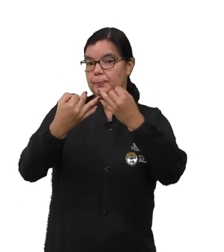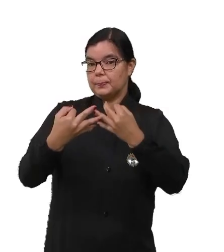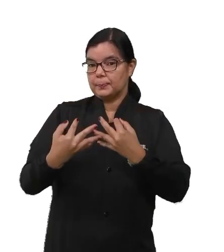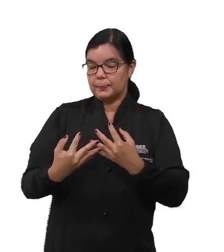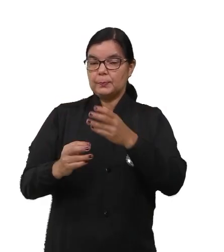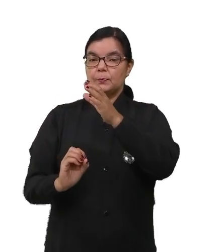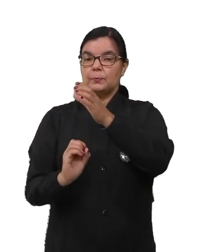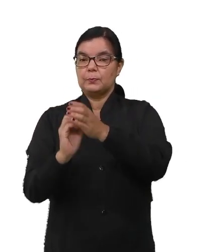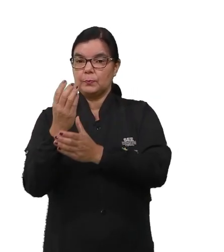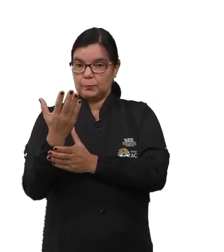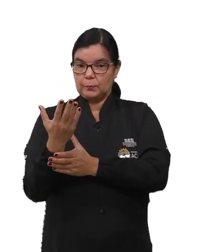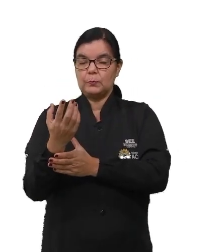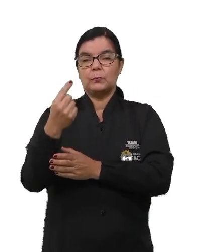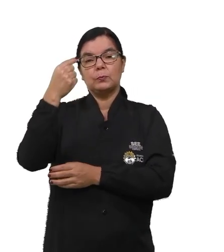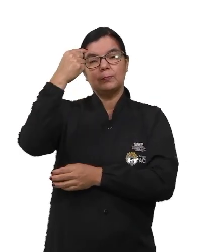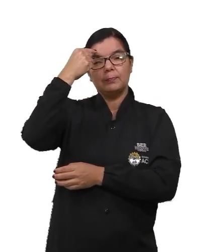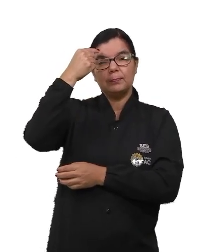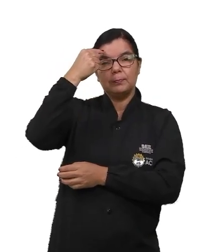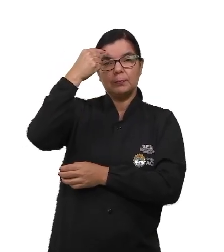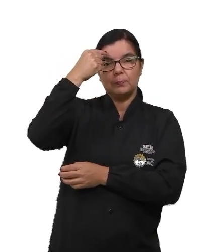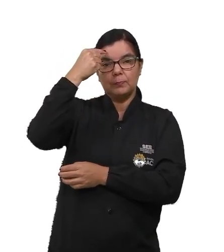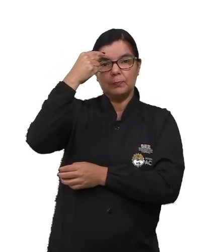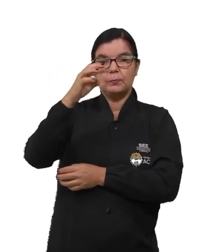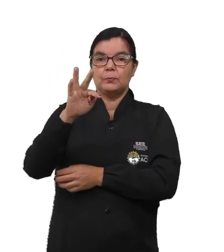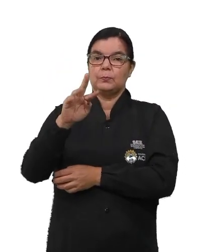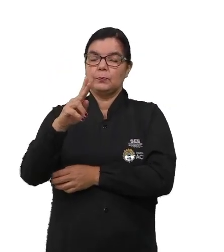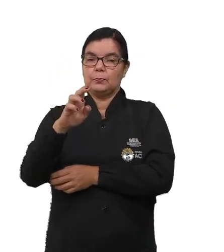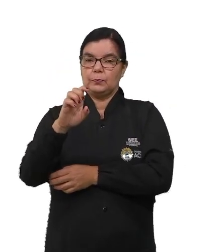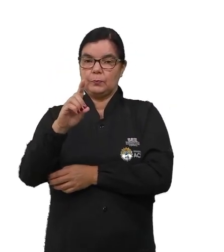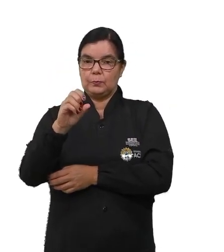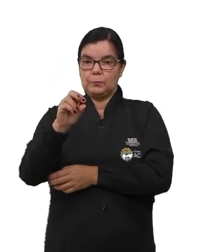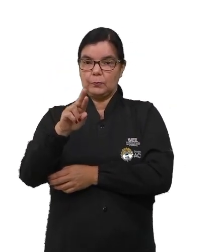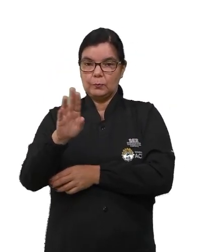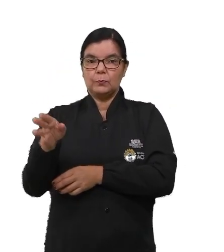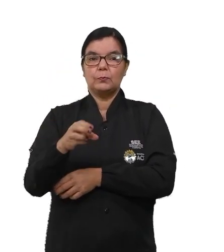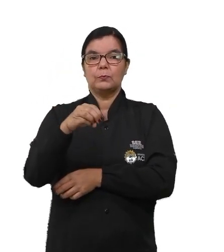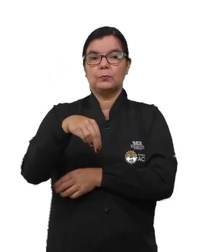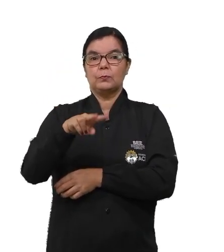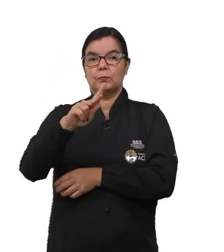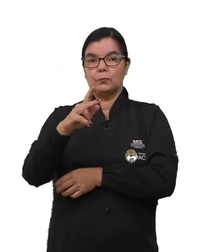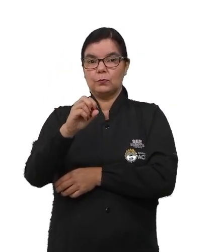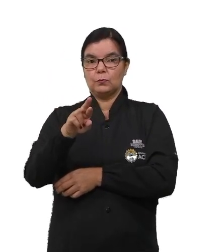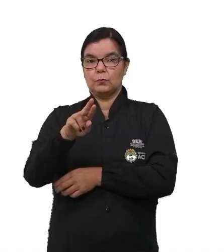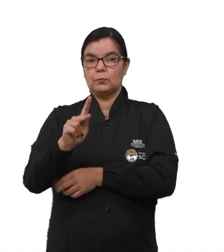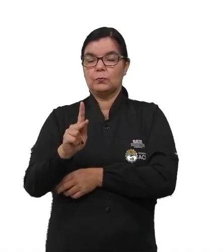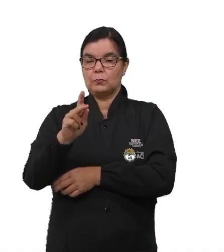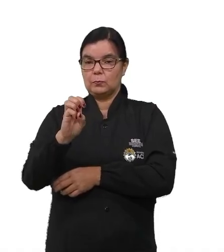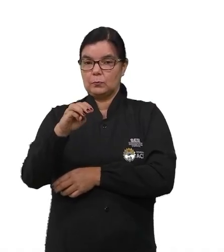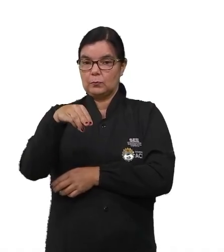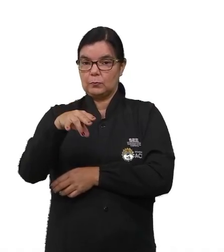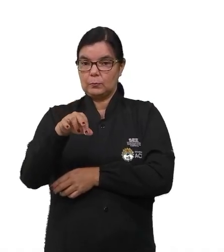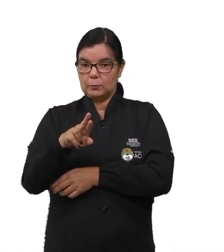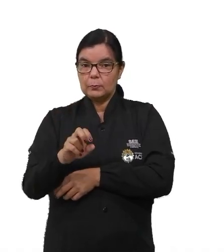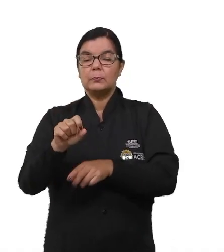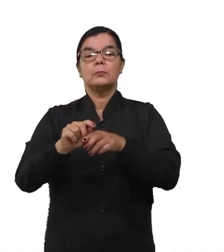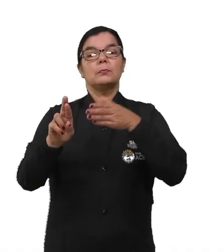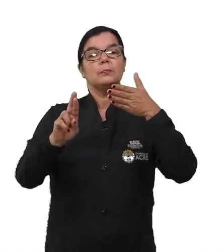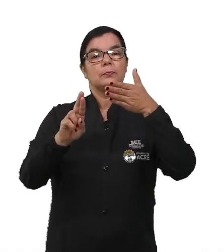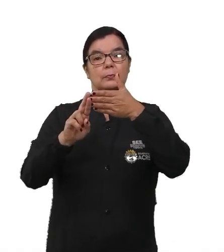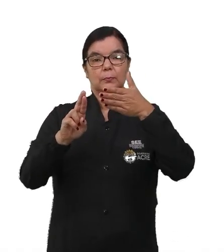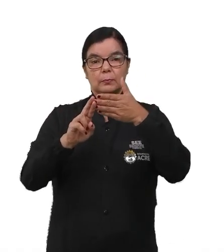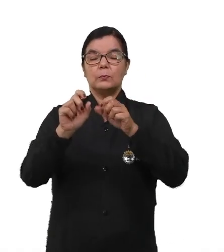que foi criado pelos pensadores Adorno e Horkheimer, da Escola de Frankfurt, e ela se refere